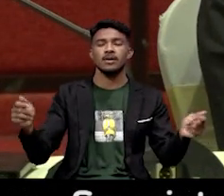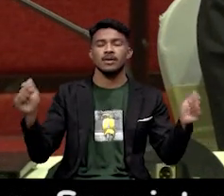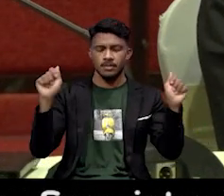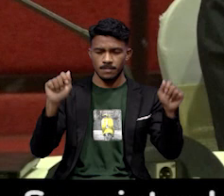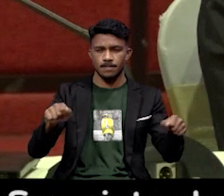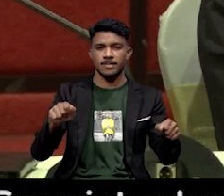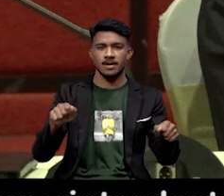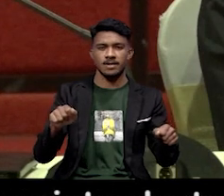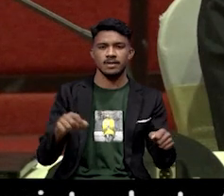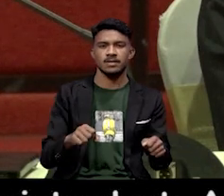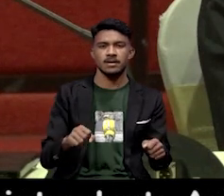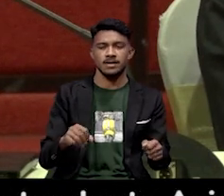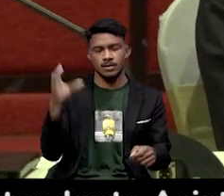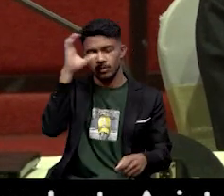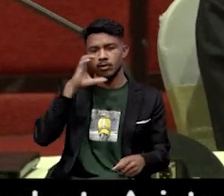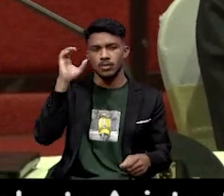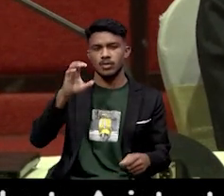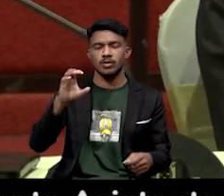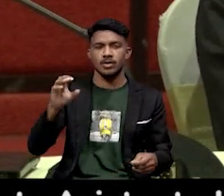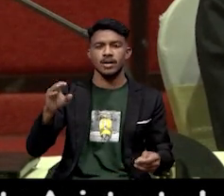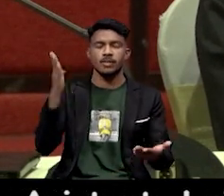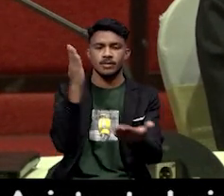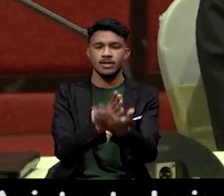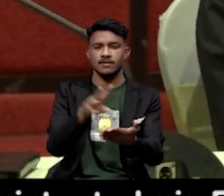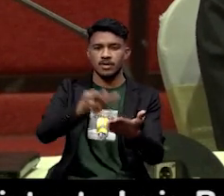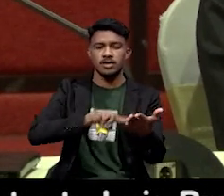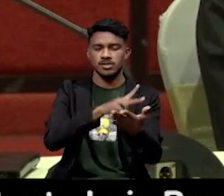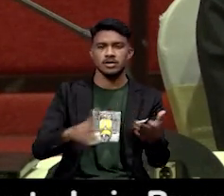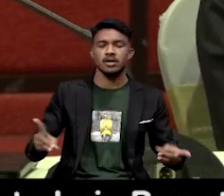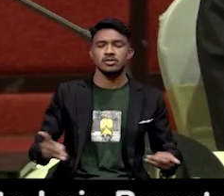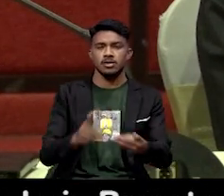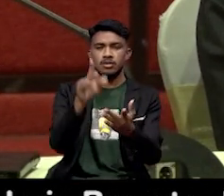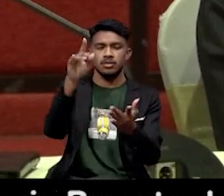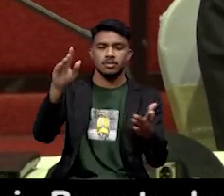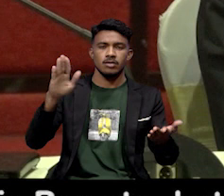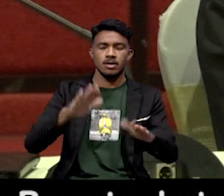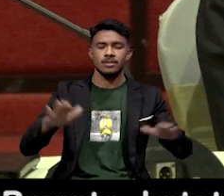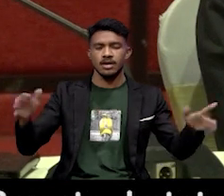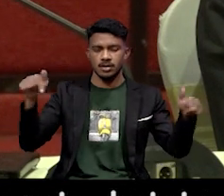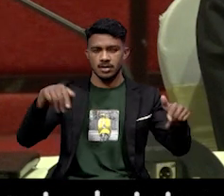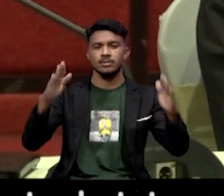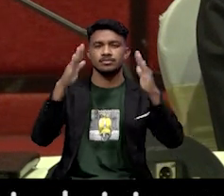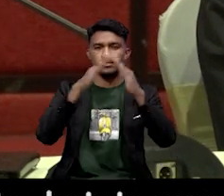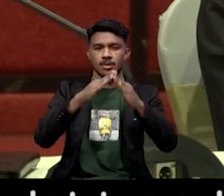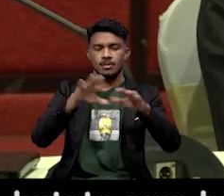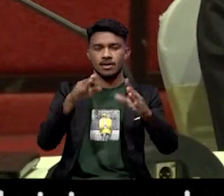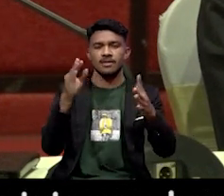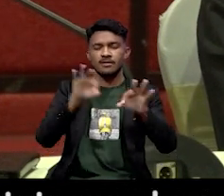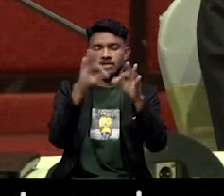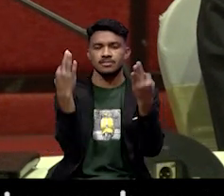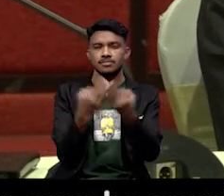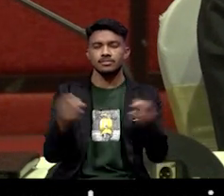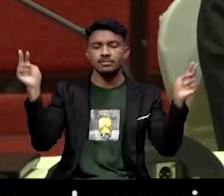ibuca, toda violência a ser o Labarik e o Monara. Além de né, precisa ter mesmo